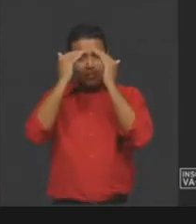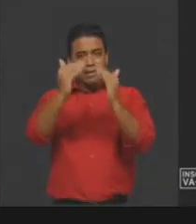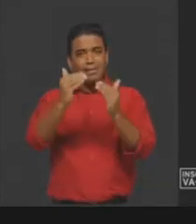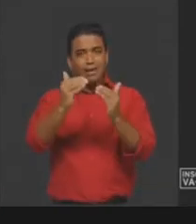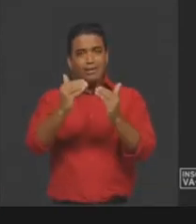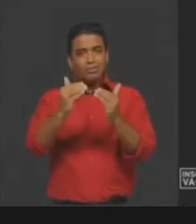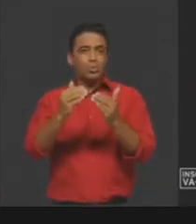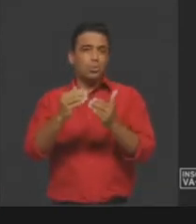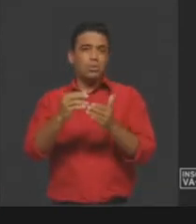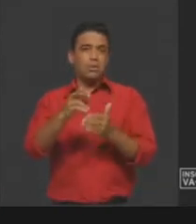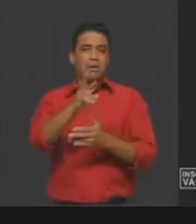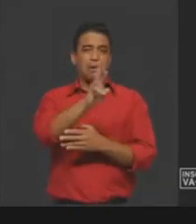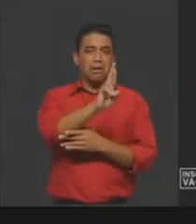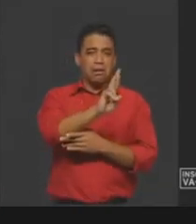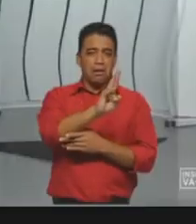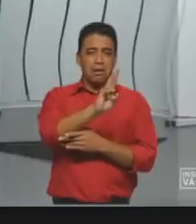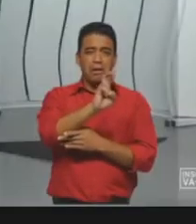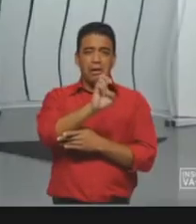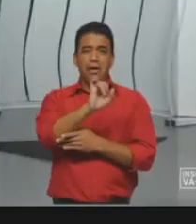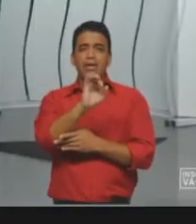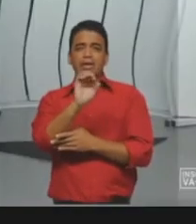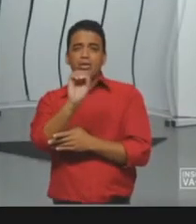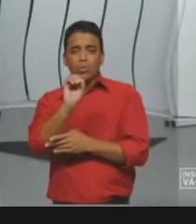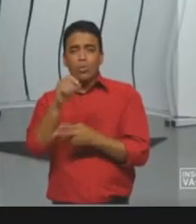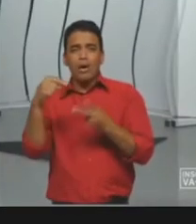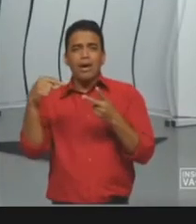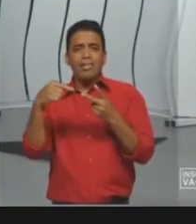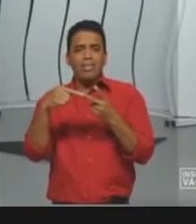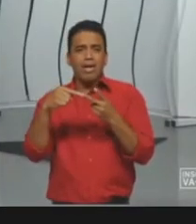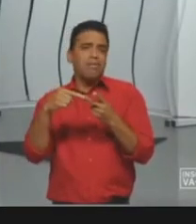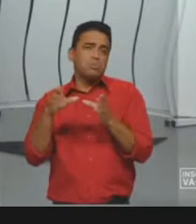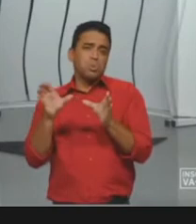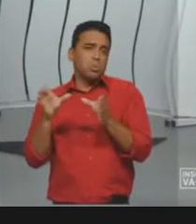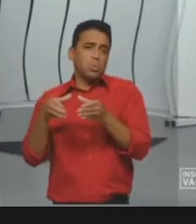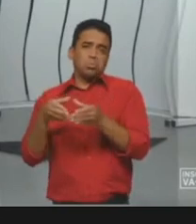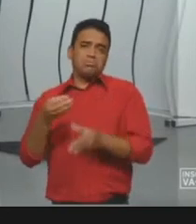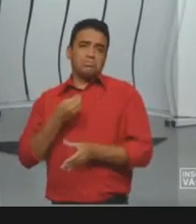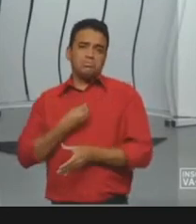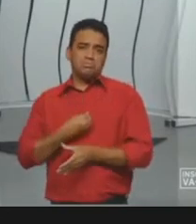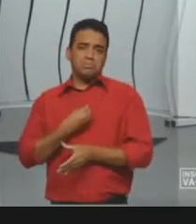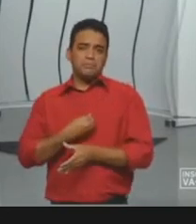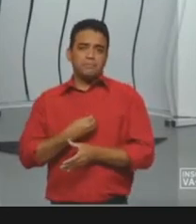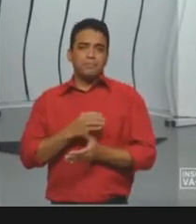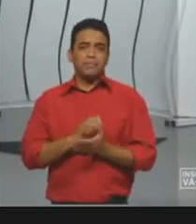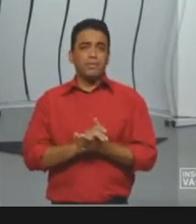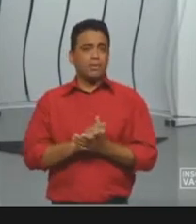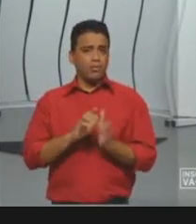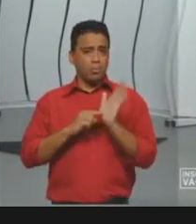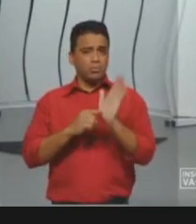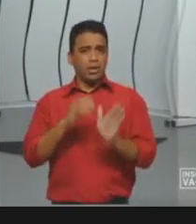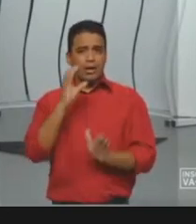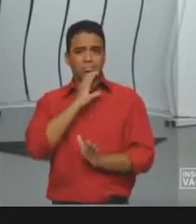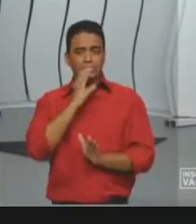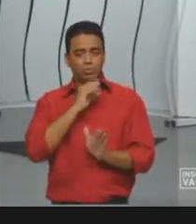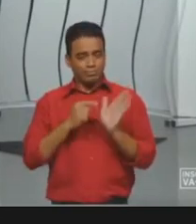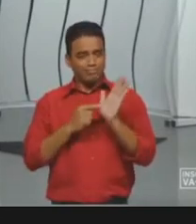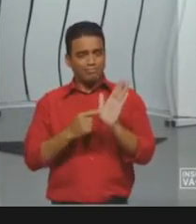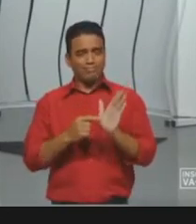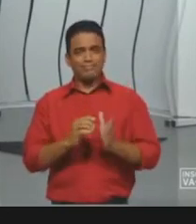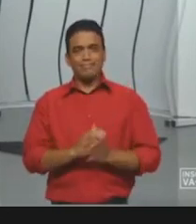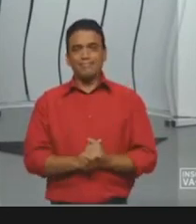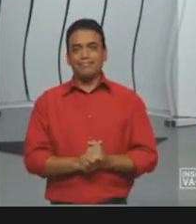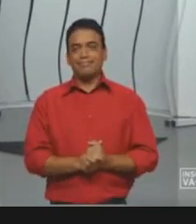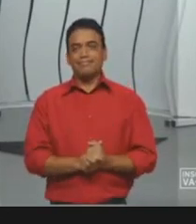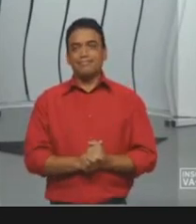reino até espécie. Como que seria isso? Vou passar aqui rapidamente para você. Seria o seguinte, ó. Então